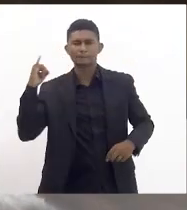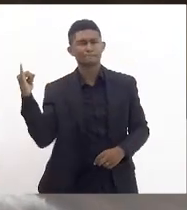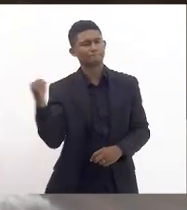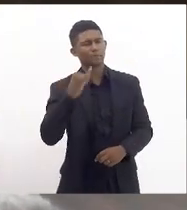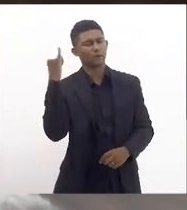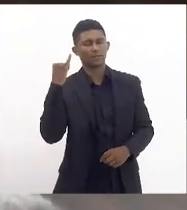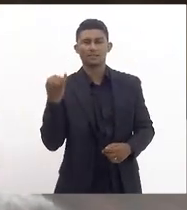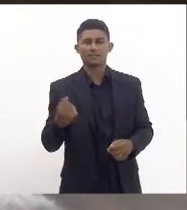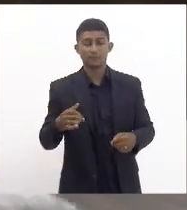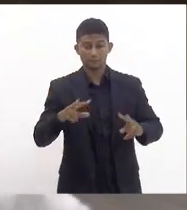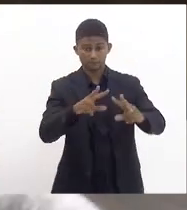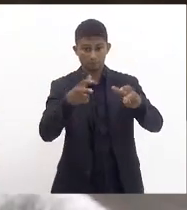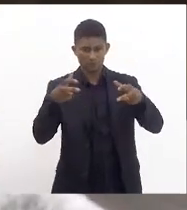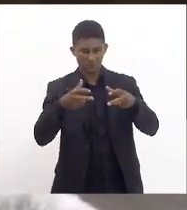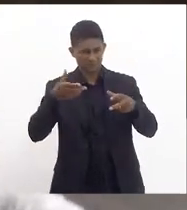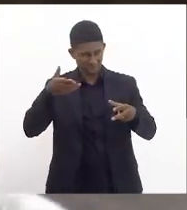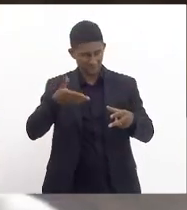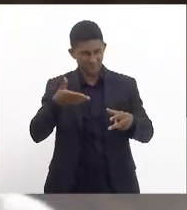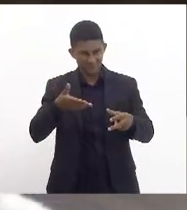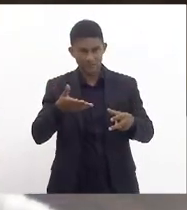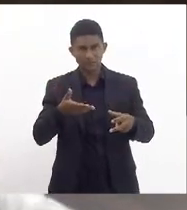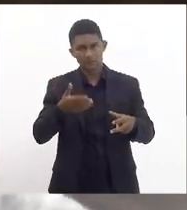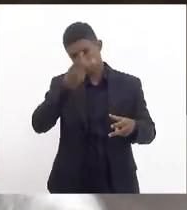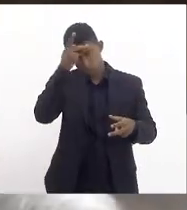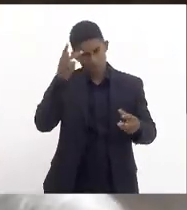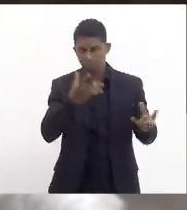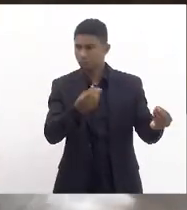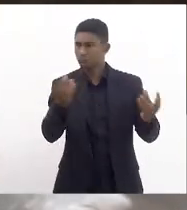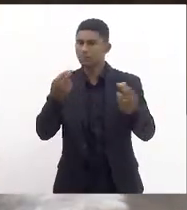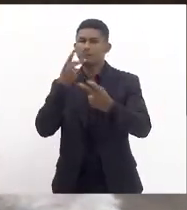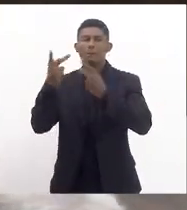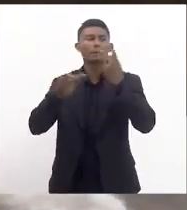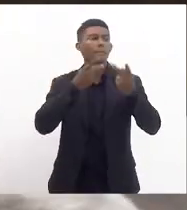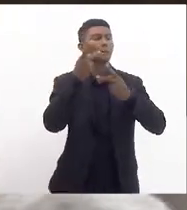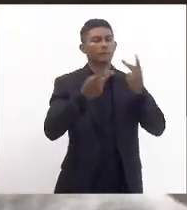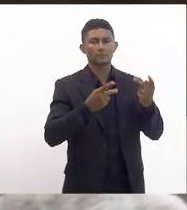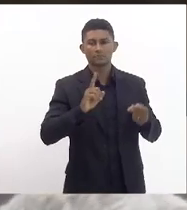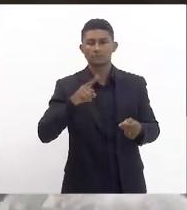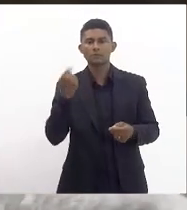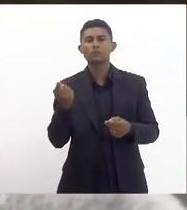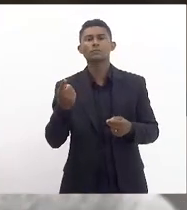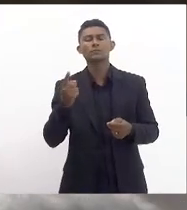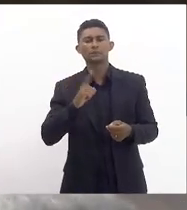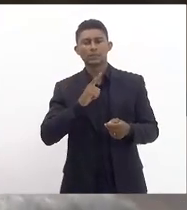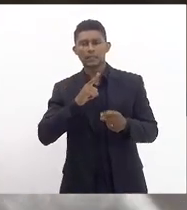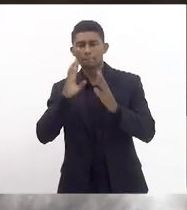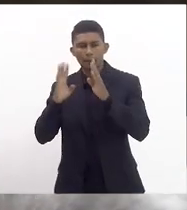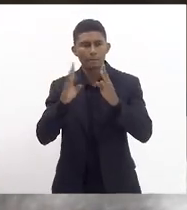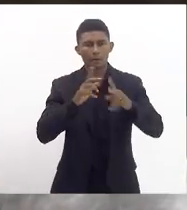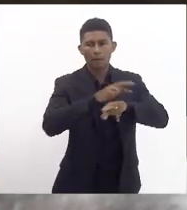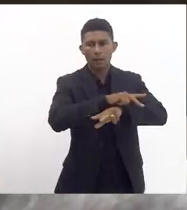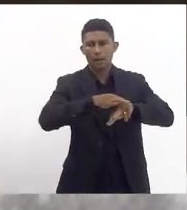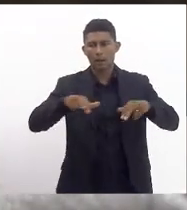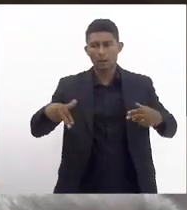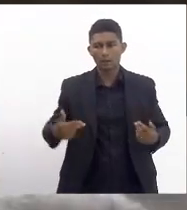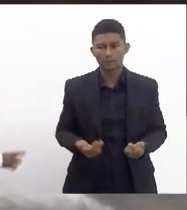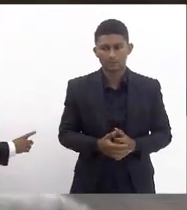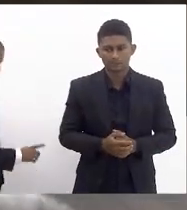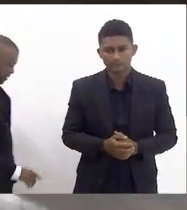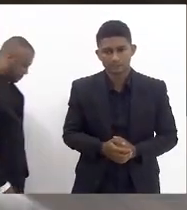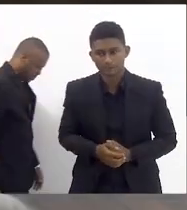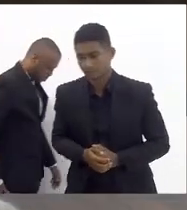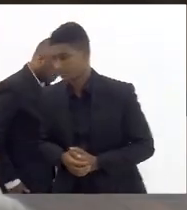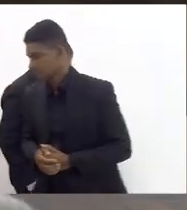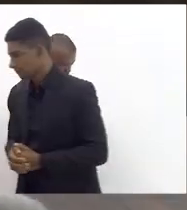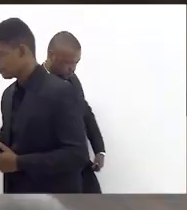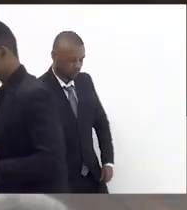é diferente, inclusive, muito do que é falado. A gente tem um atendimento muito diversificado, presidente. Atendemos